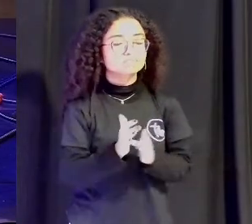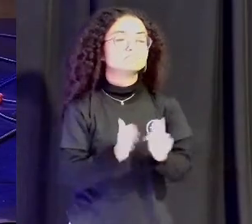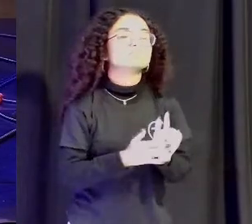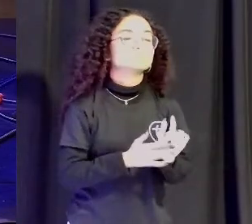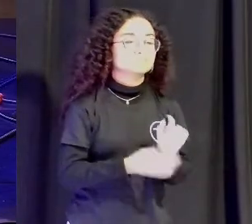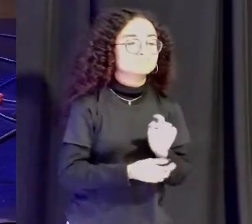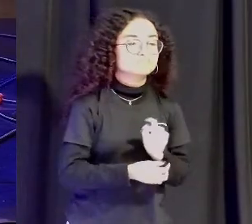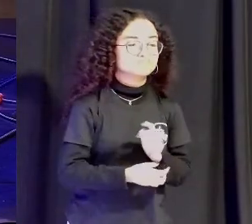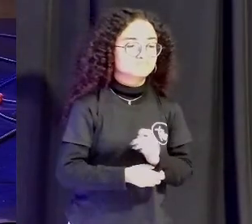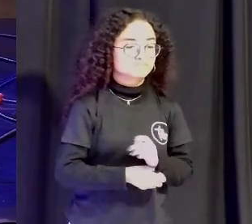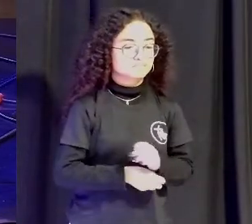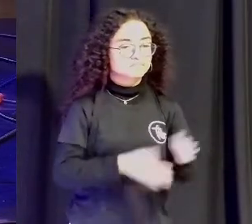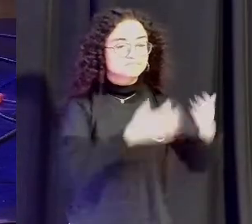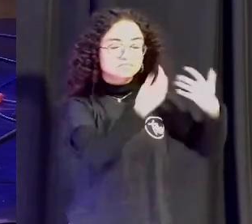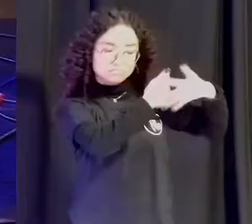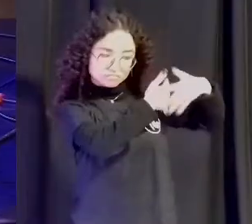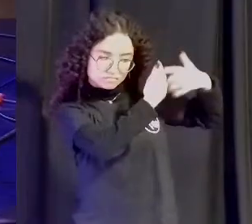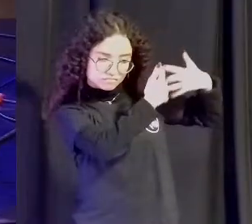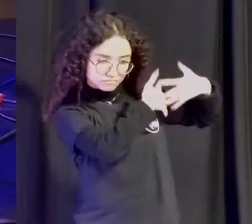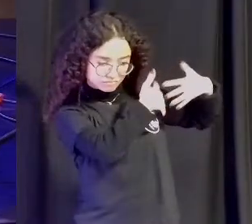reflitam nesta noite.